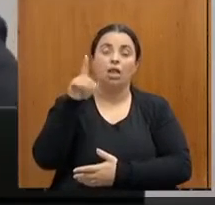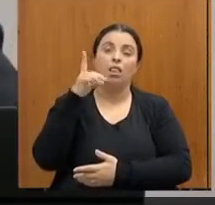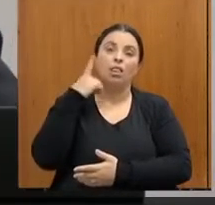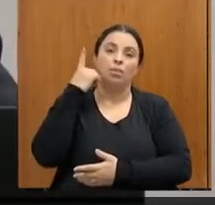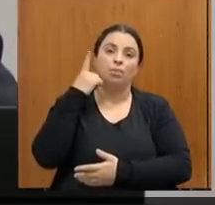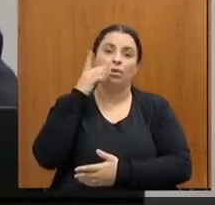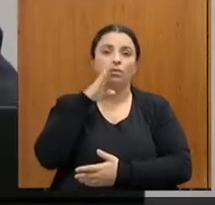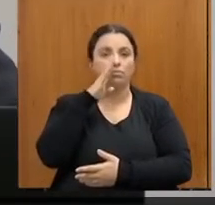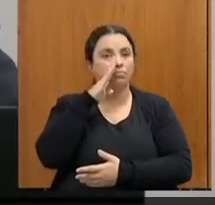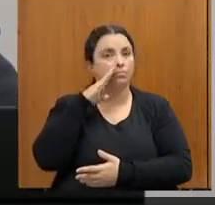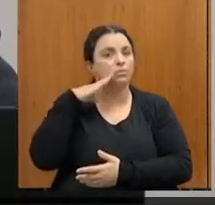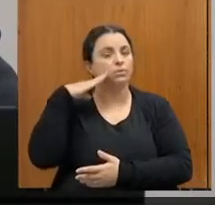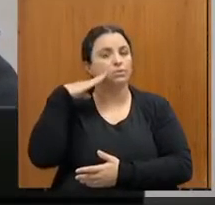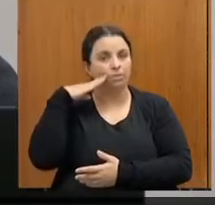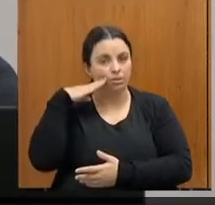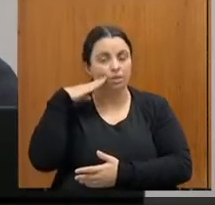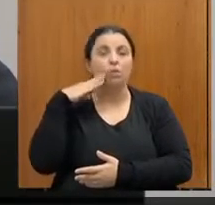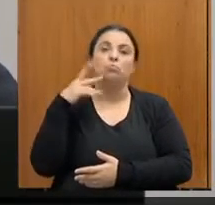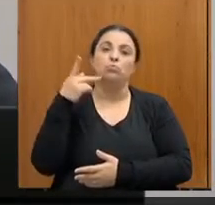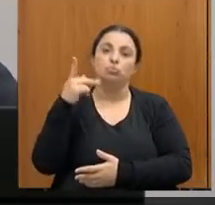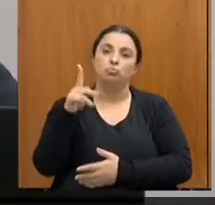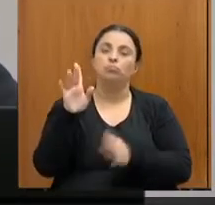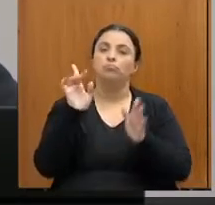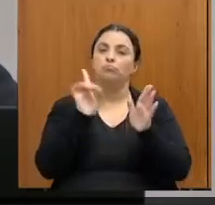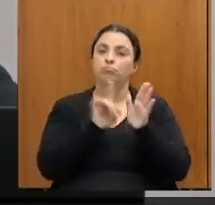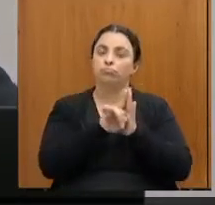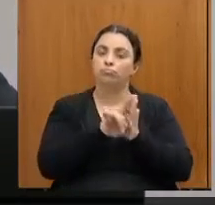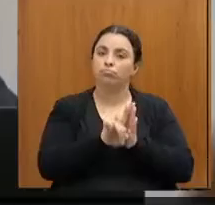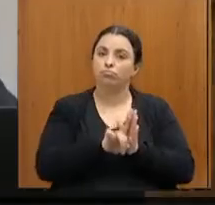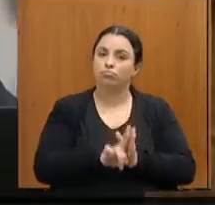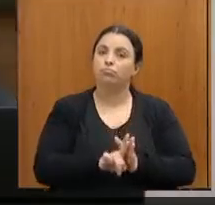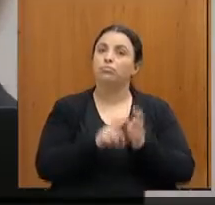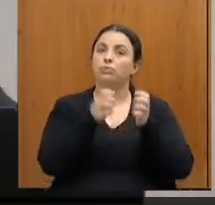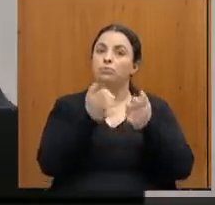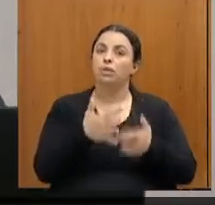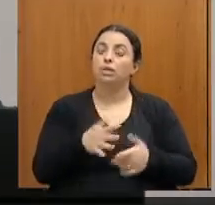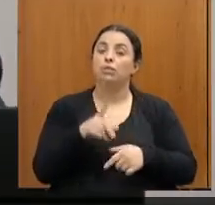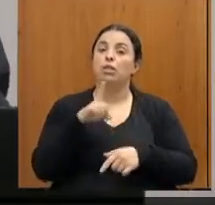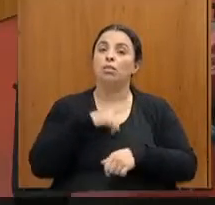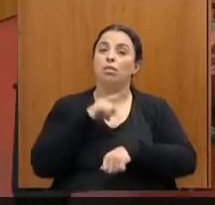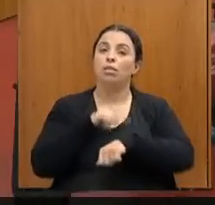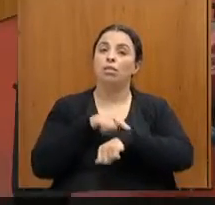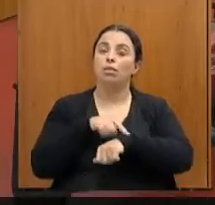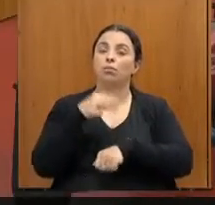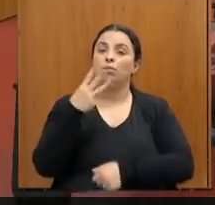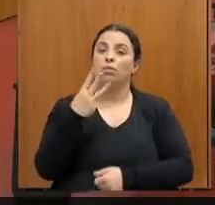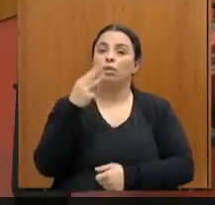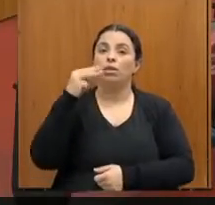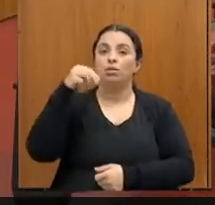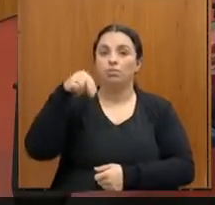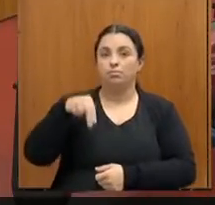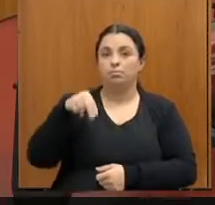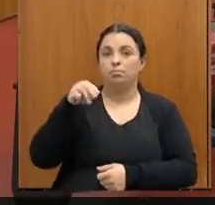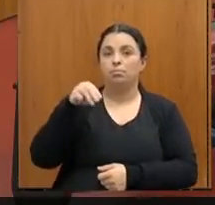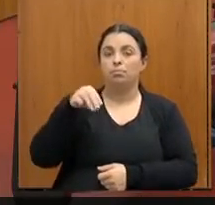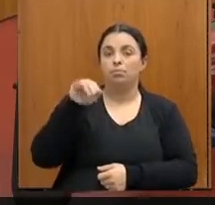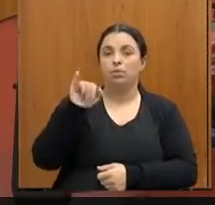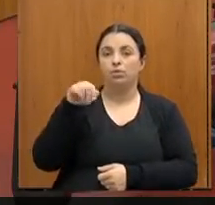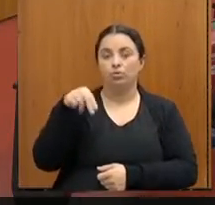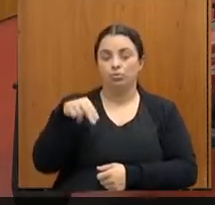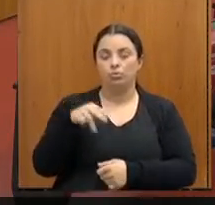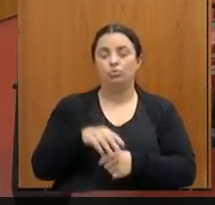Beatriz Cerqueira para as suas considerações por até 3 minutos o